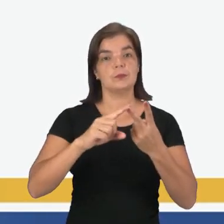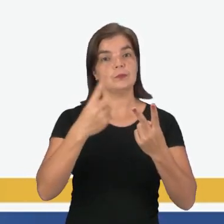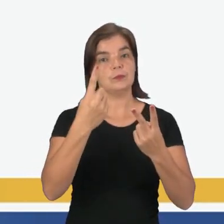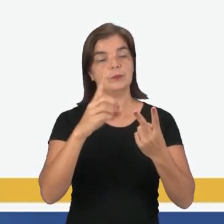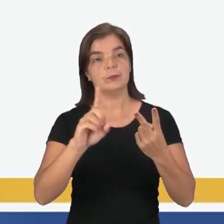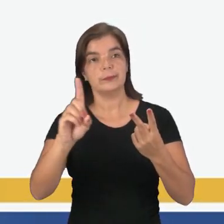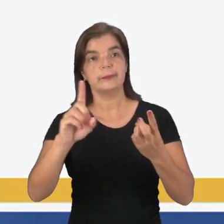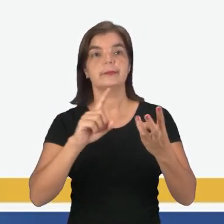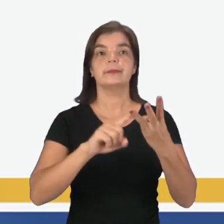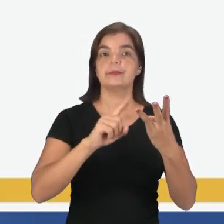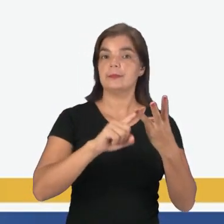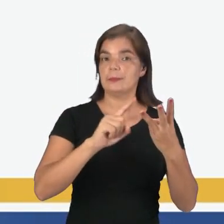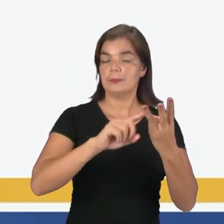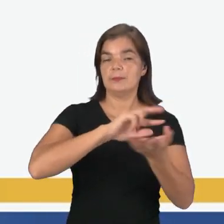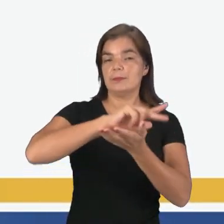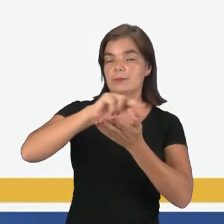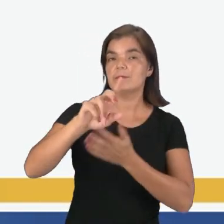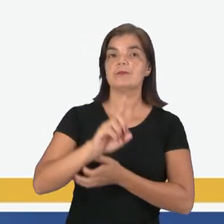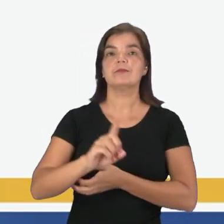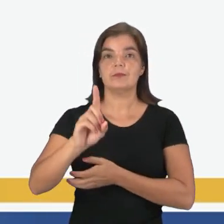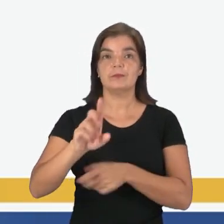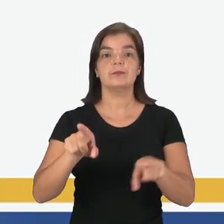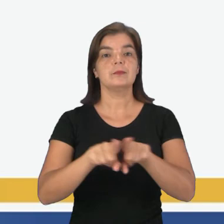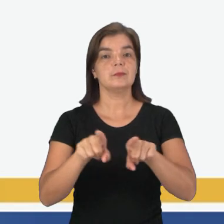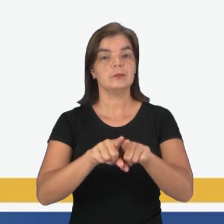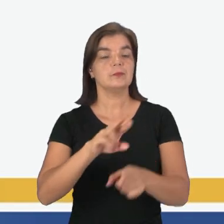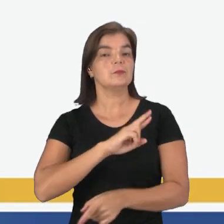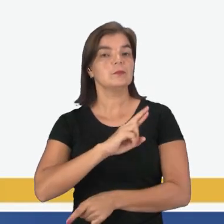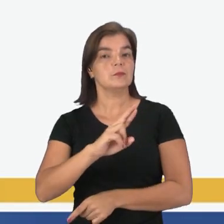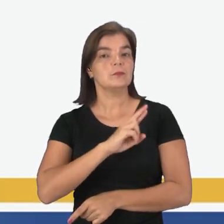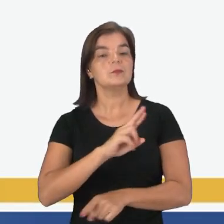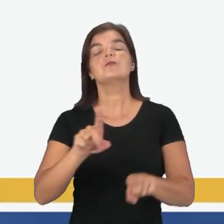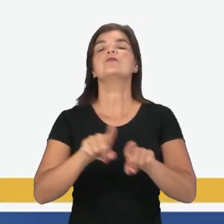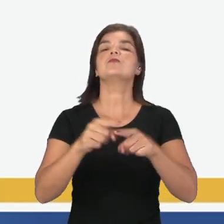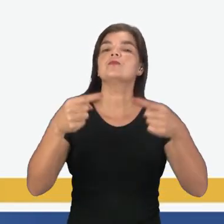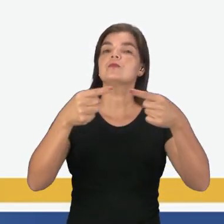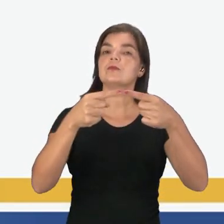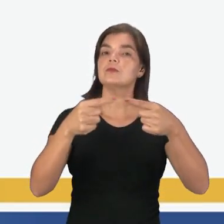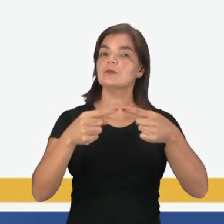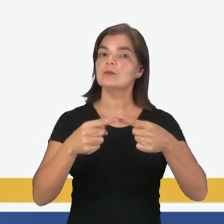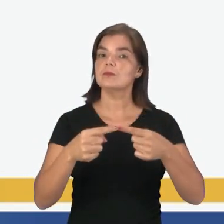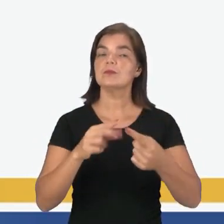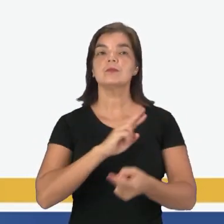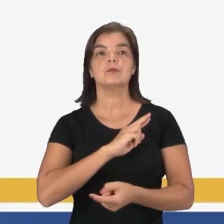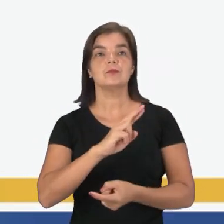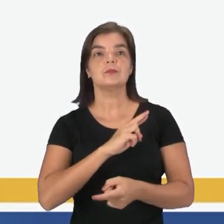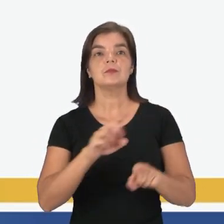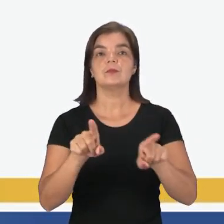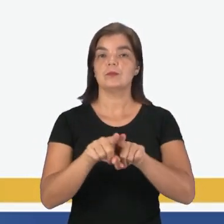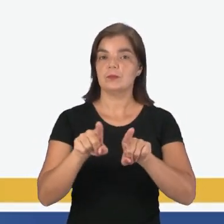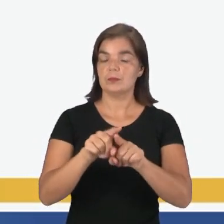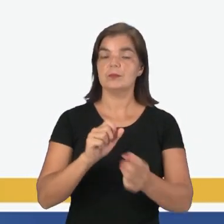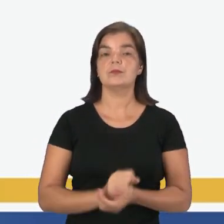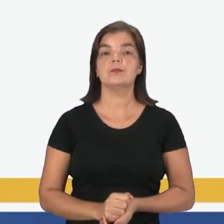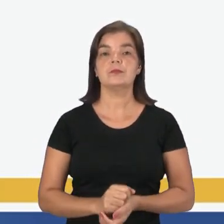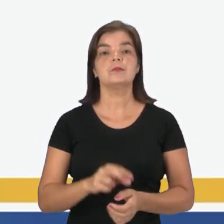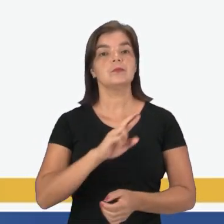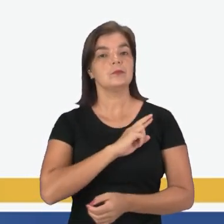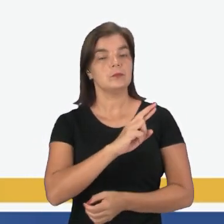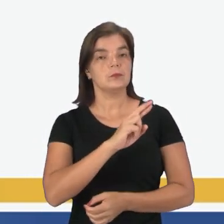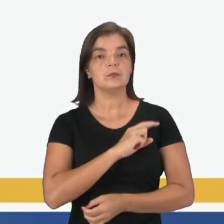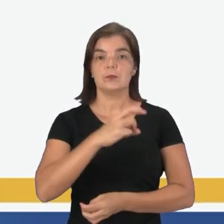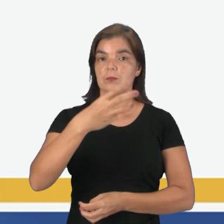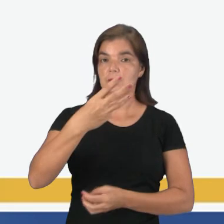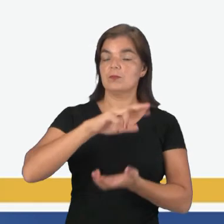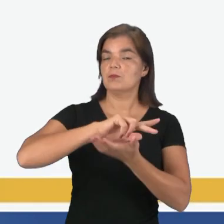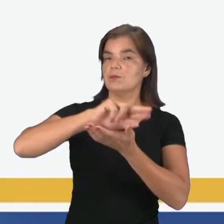monoteístas, dualistas e politeístas. E aqui as religiões que são monoteístas, religiões que são dualistas